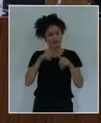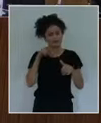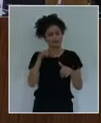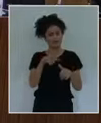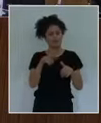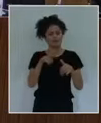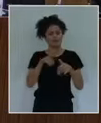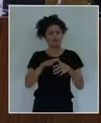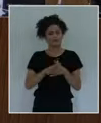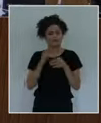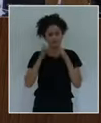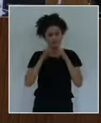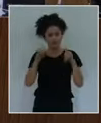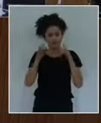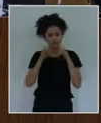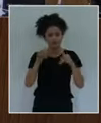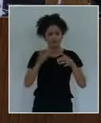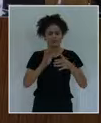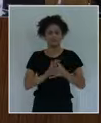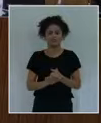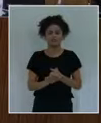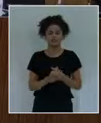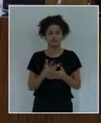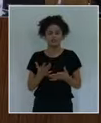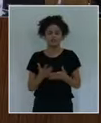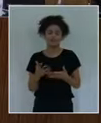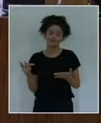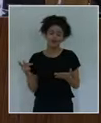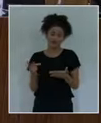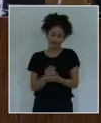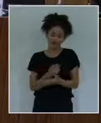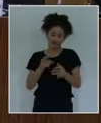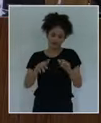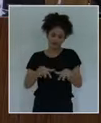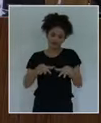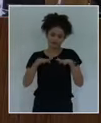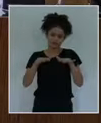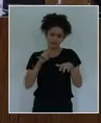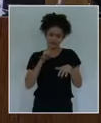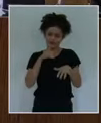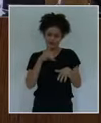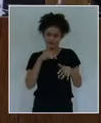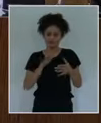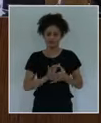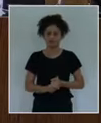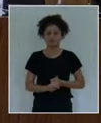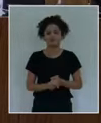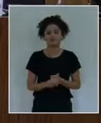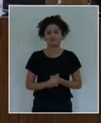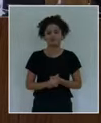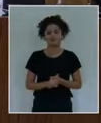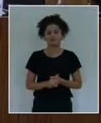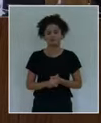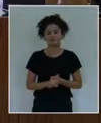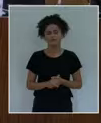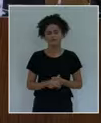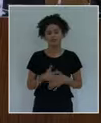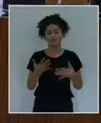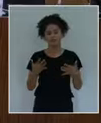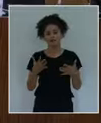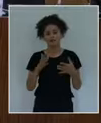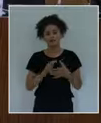de tempo, de prazo, mas ocorreu e aconteceu, né, da forma que era divulgado por vocês. E aí,